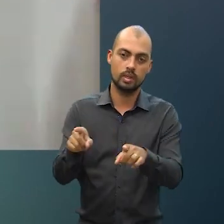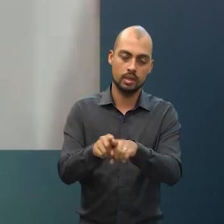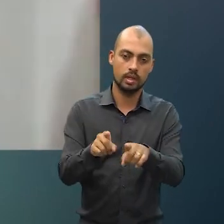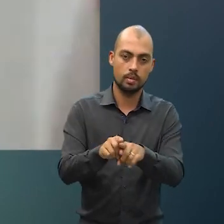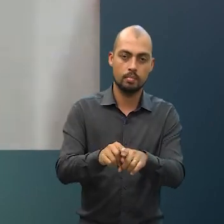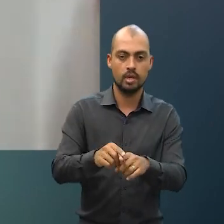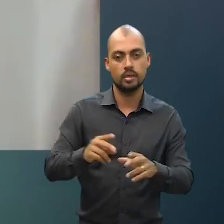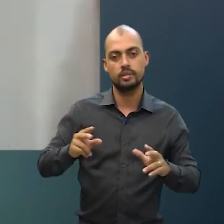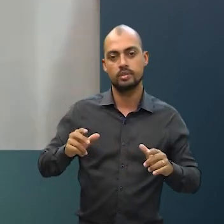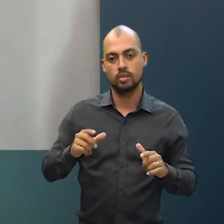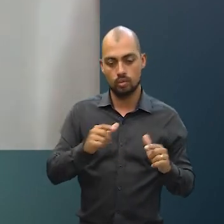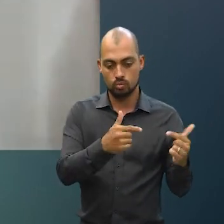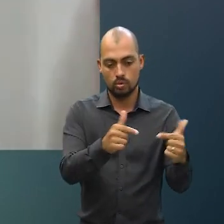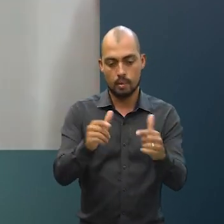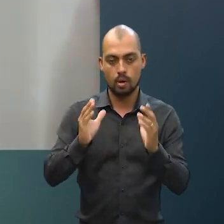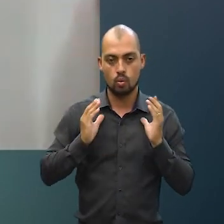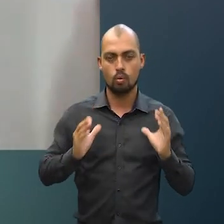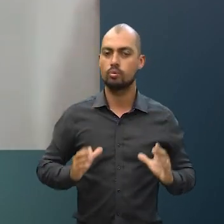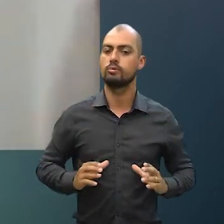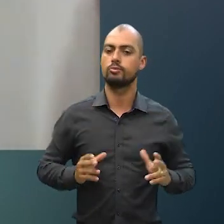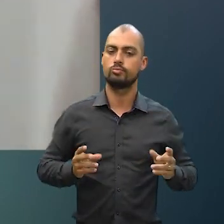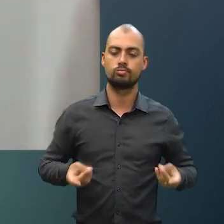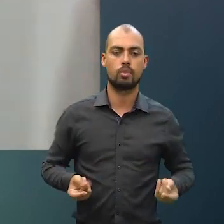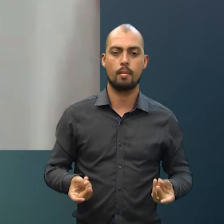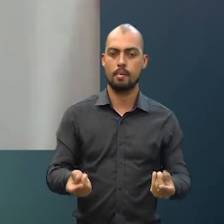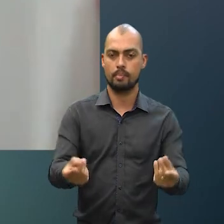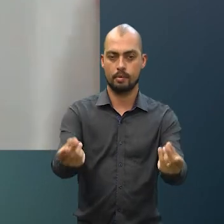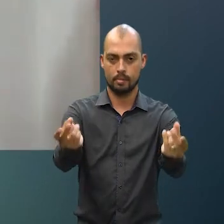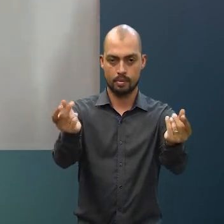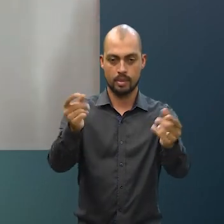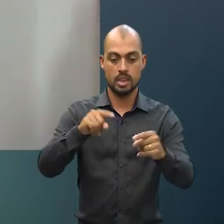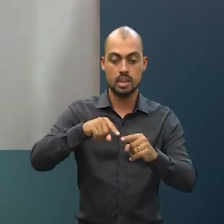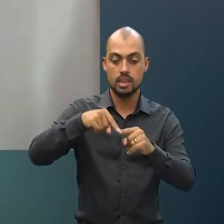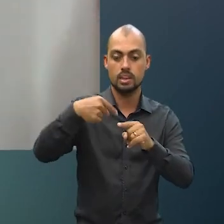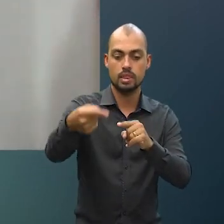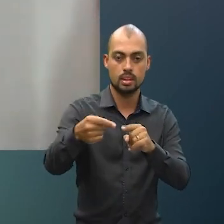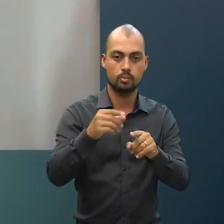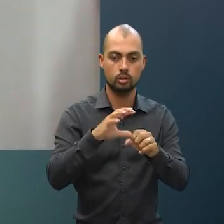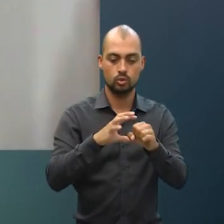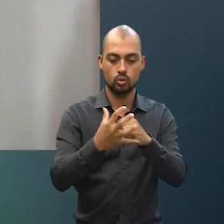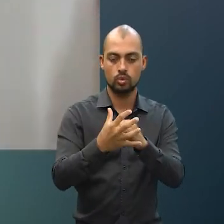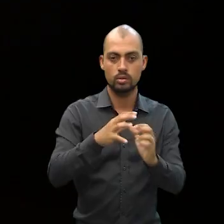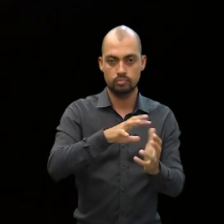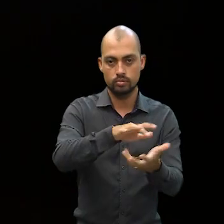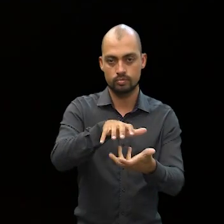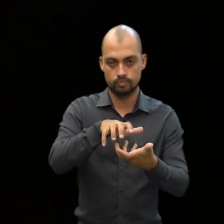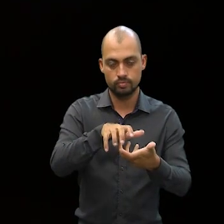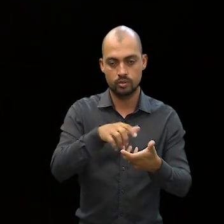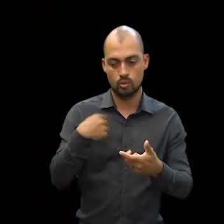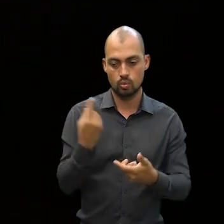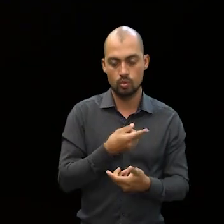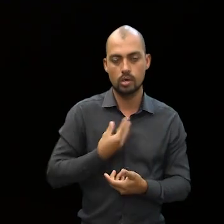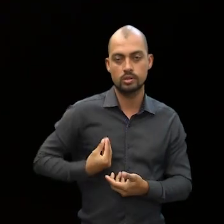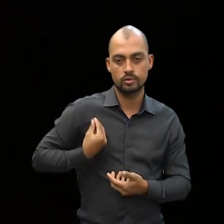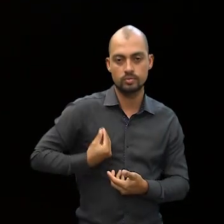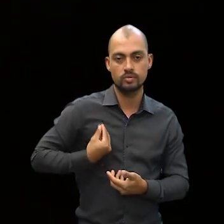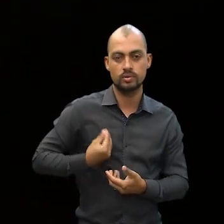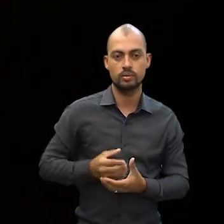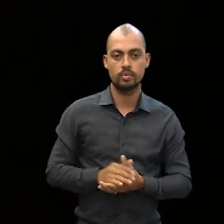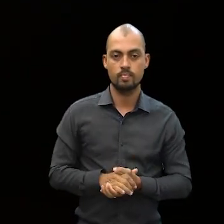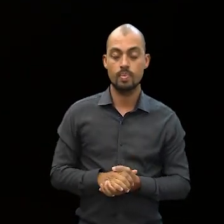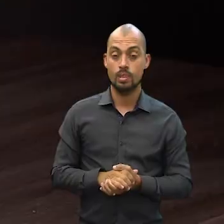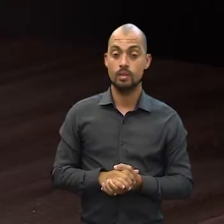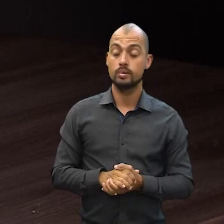com que esse tipo de comportamento continue ainda mesmo que depois desse momento de pandemia que a gente está vivendo.